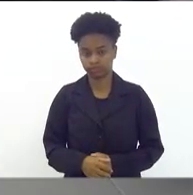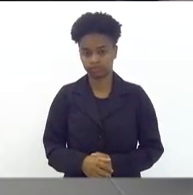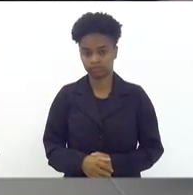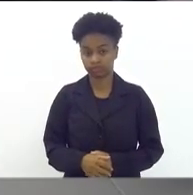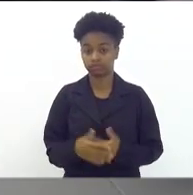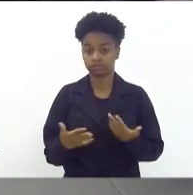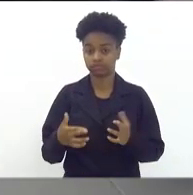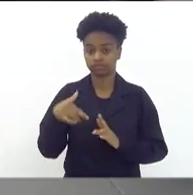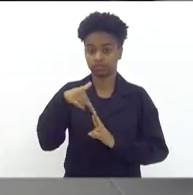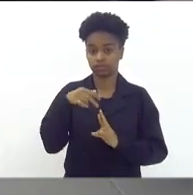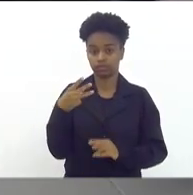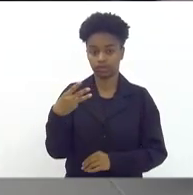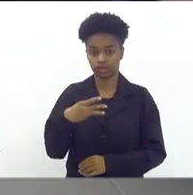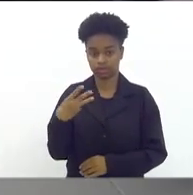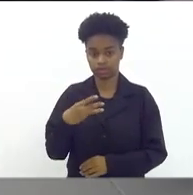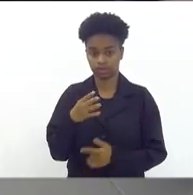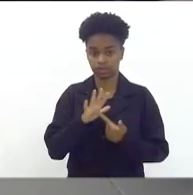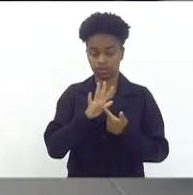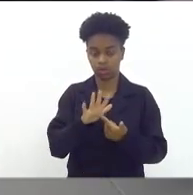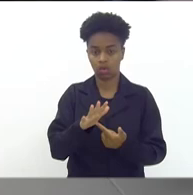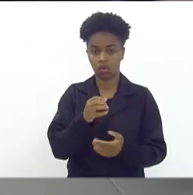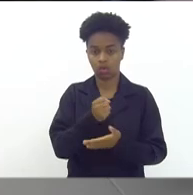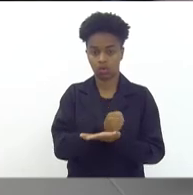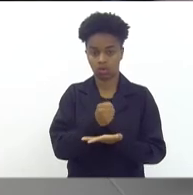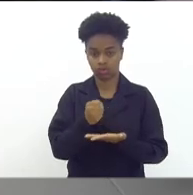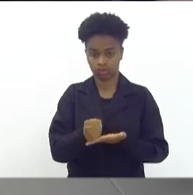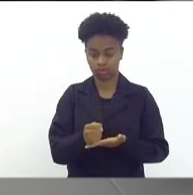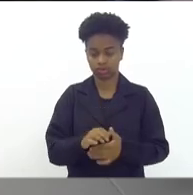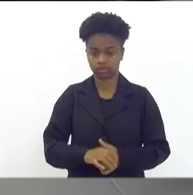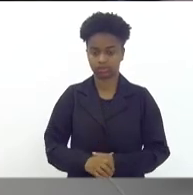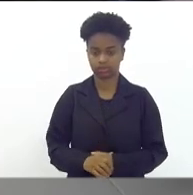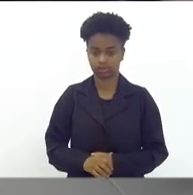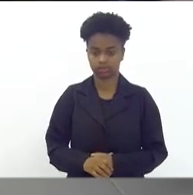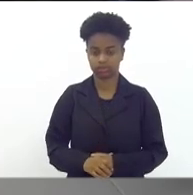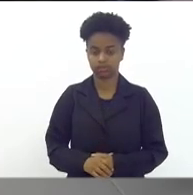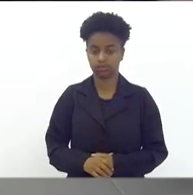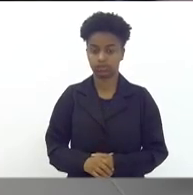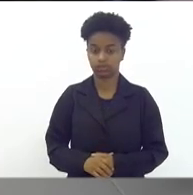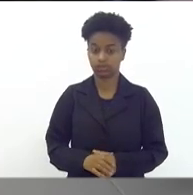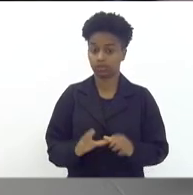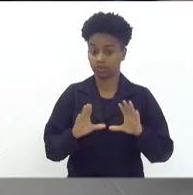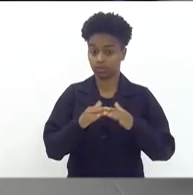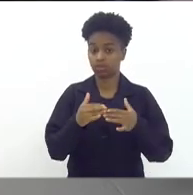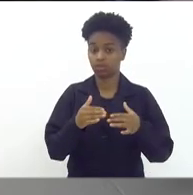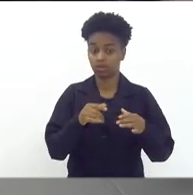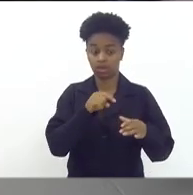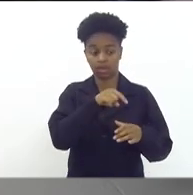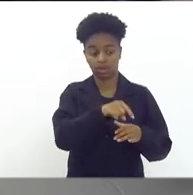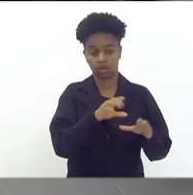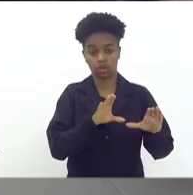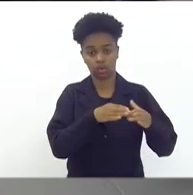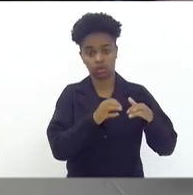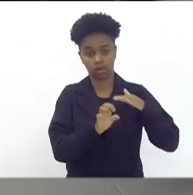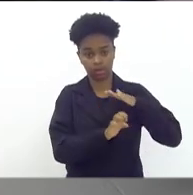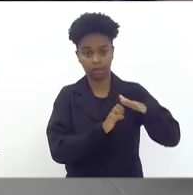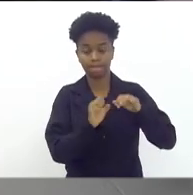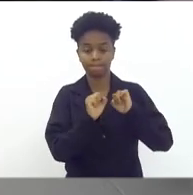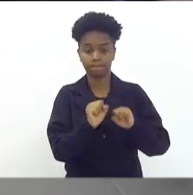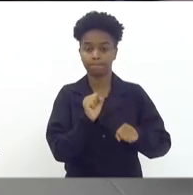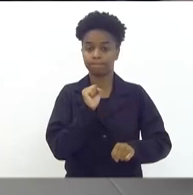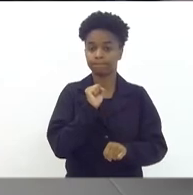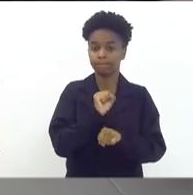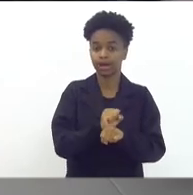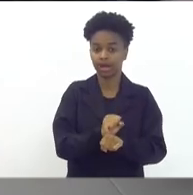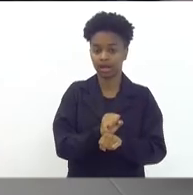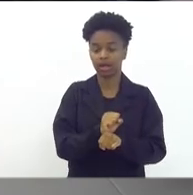o parágrafo terceiro do contrato diz poderá a concessionária poder suspender o serviço por manipulação